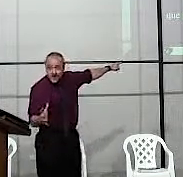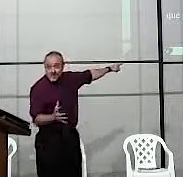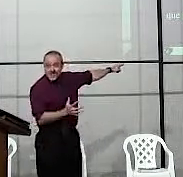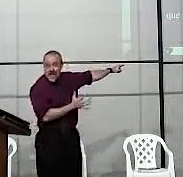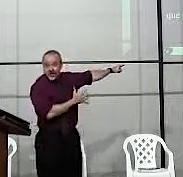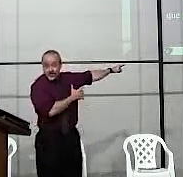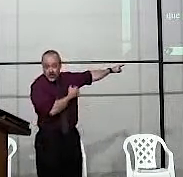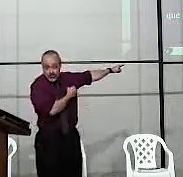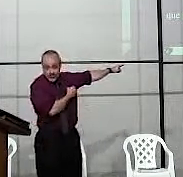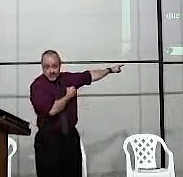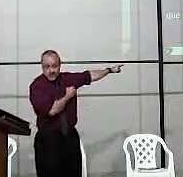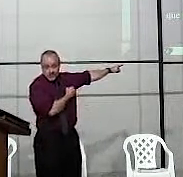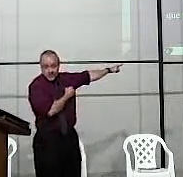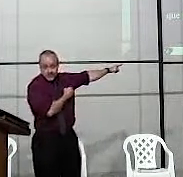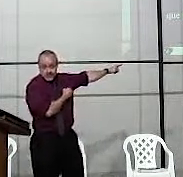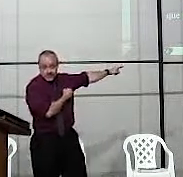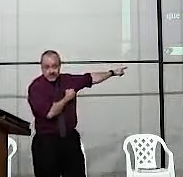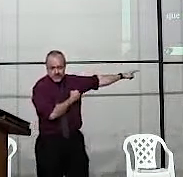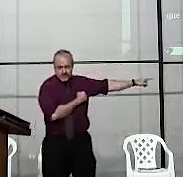será salvo.